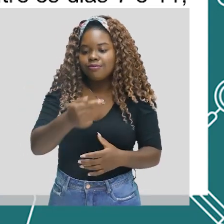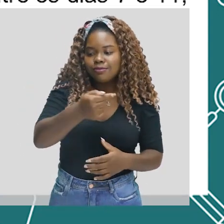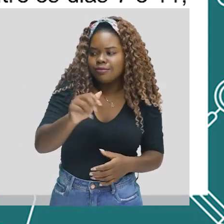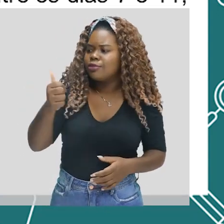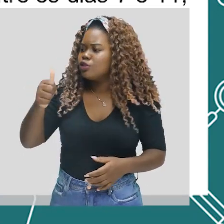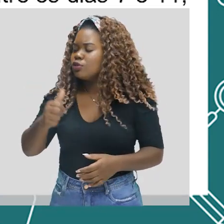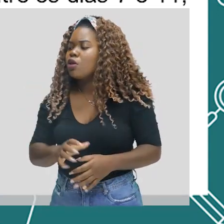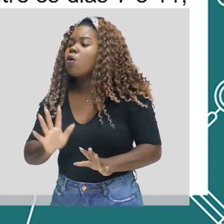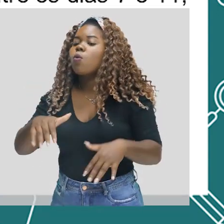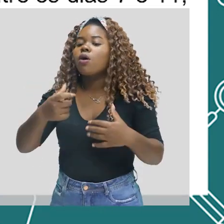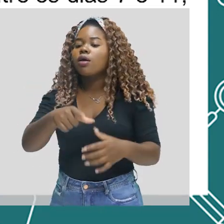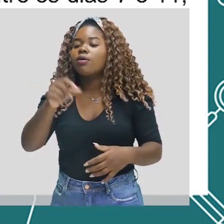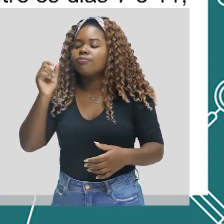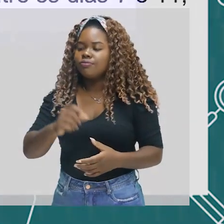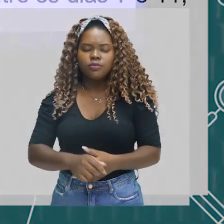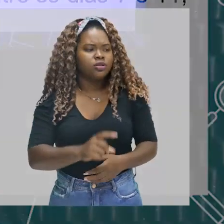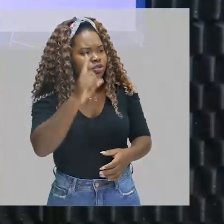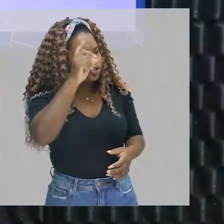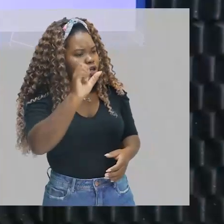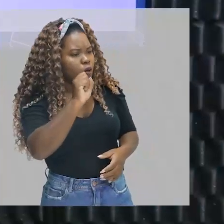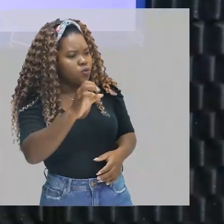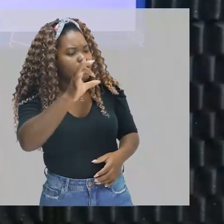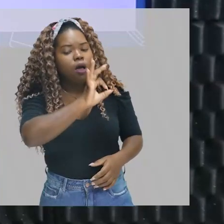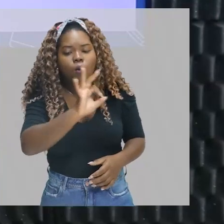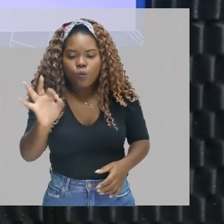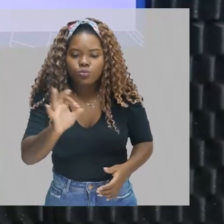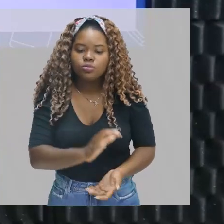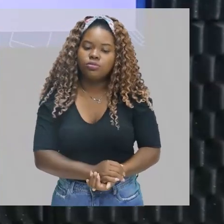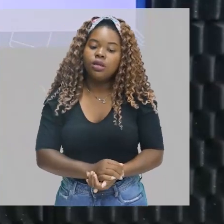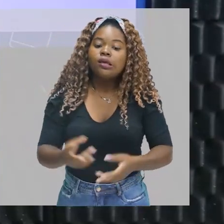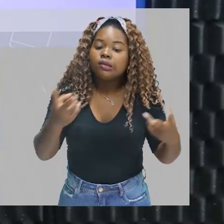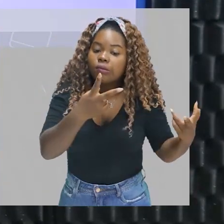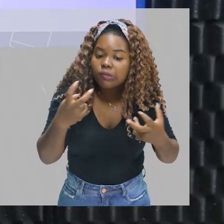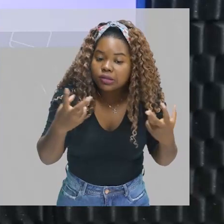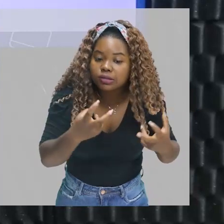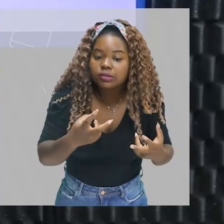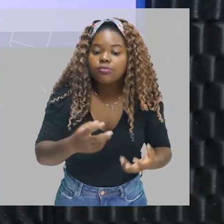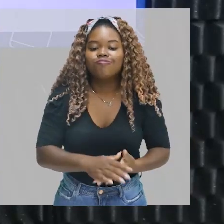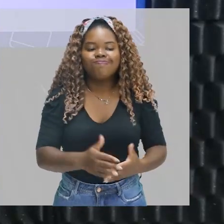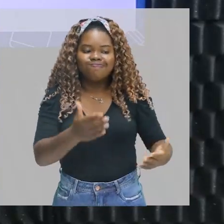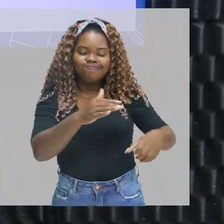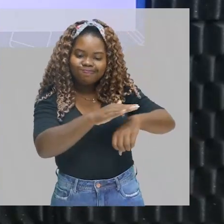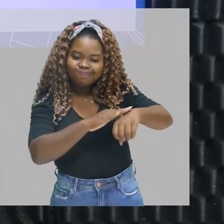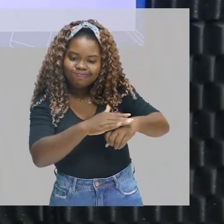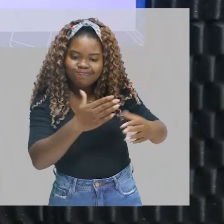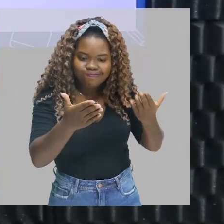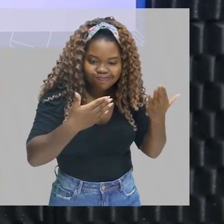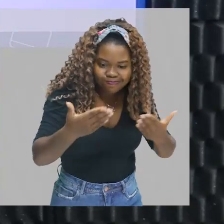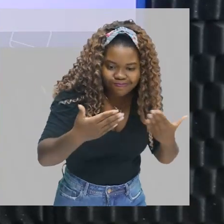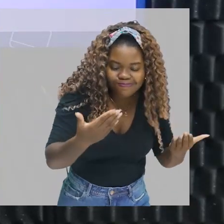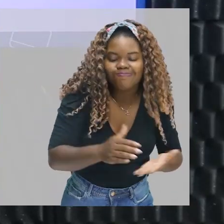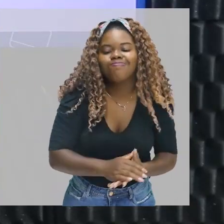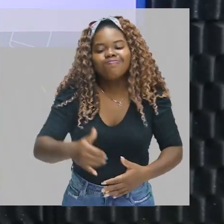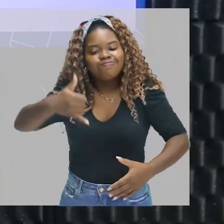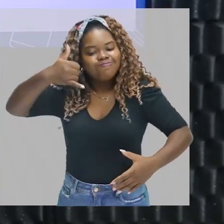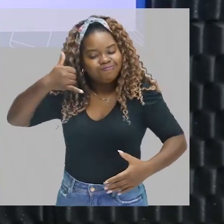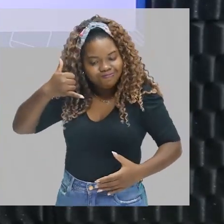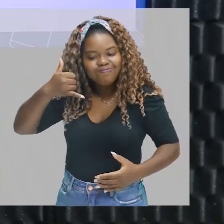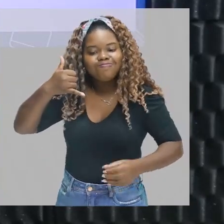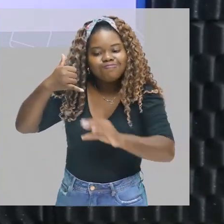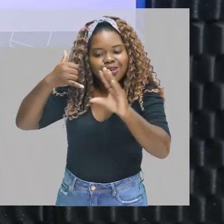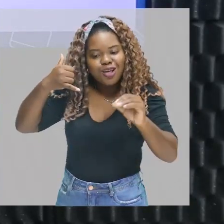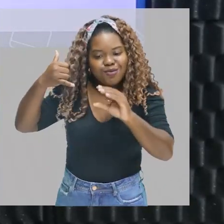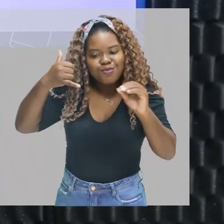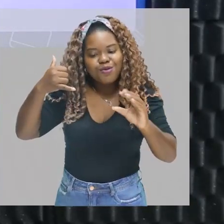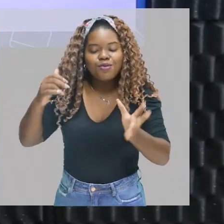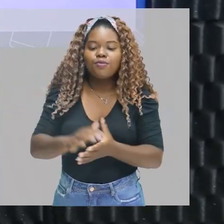sua preferência? Dia 8 está ótimo. Então, vocês observem aqui que foi uma conversa ao telefone. Quando